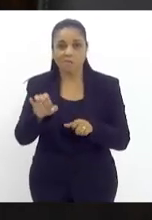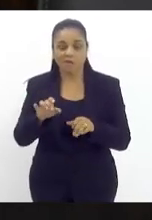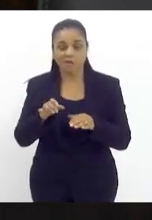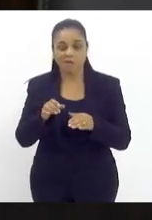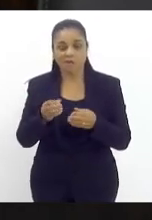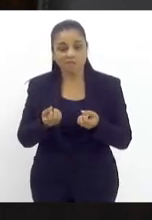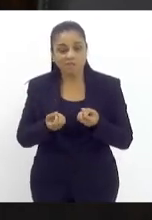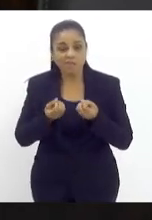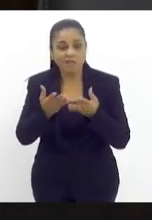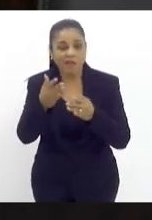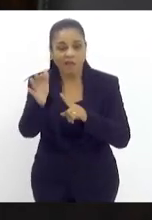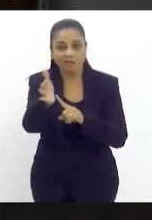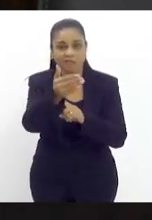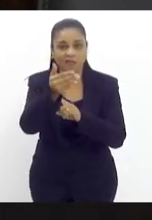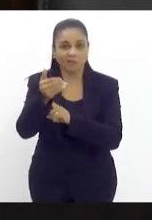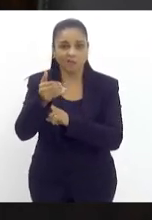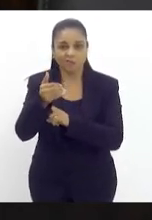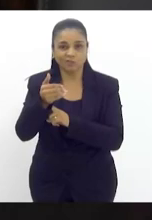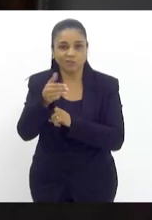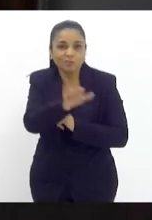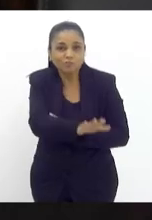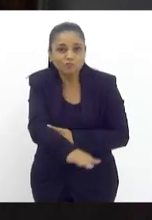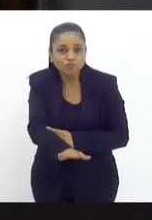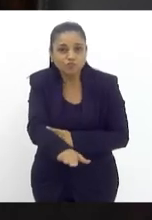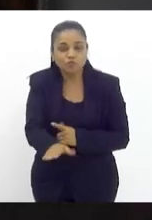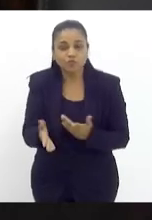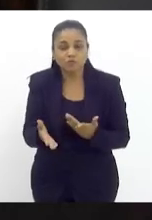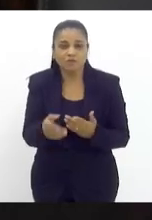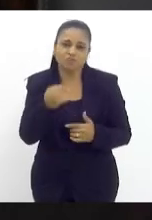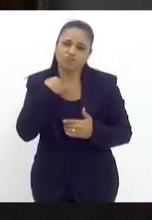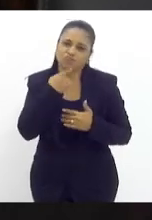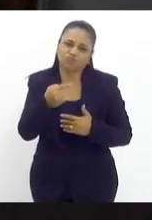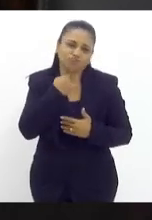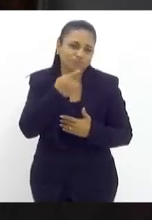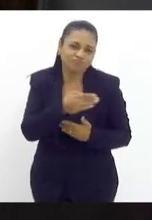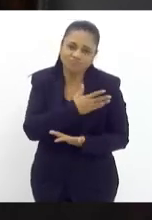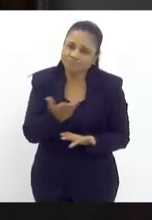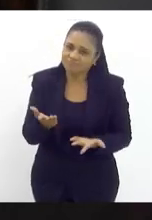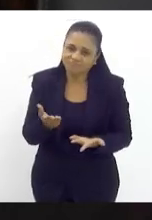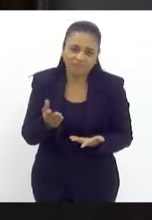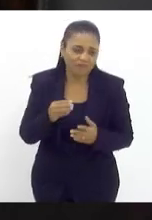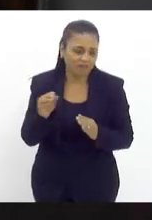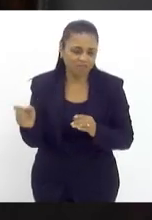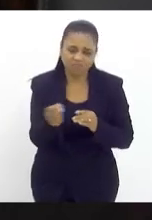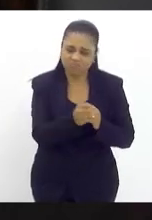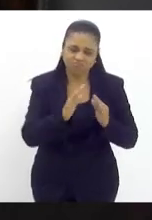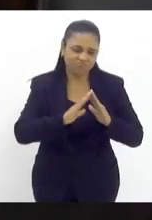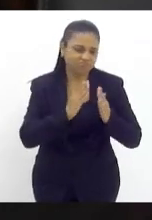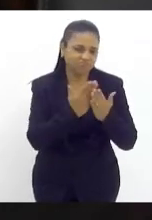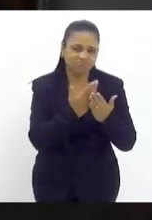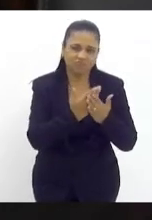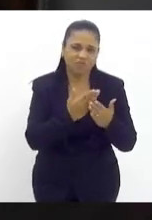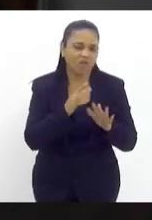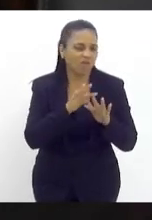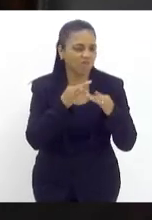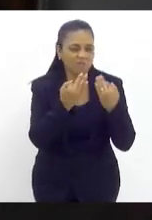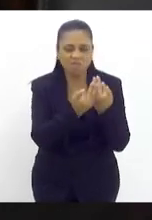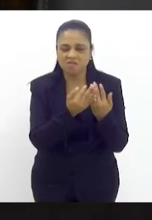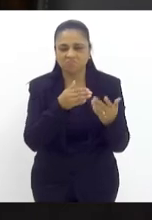Eles escancaram esse mundo para os filhos. Aí não adianta, cara. Pode botar a escola que for, pode ter a família que